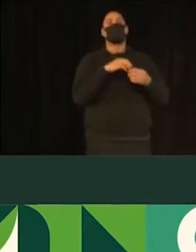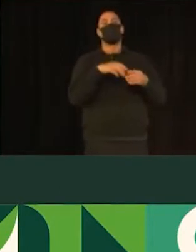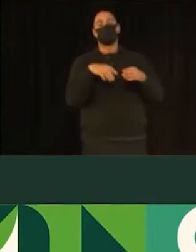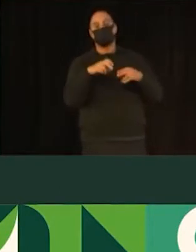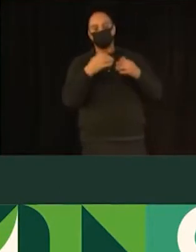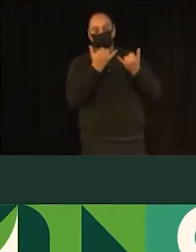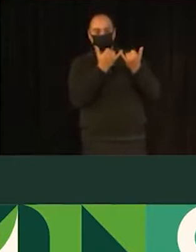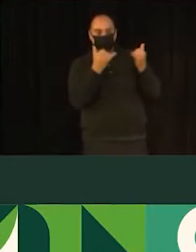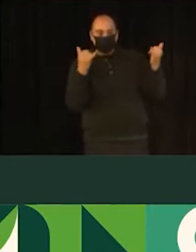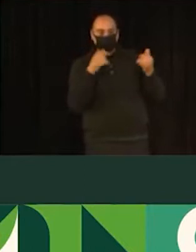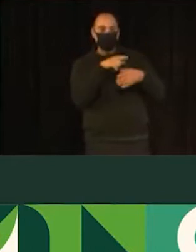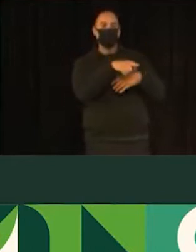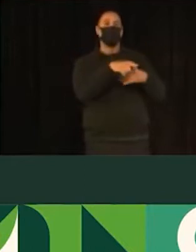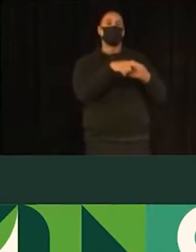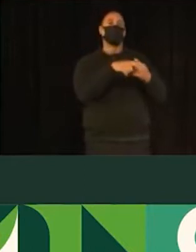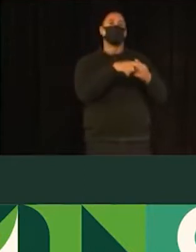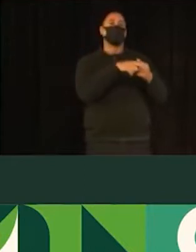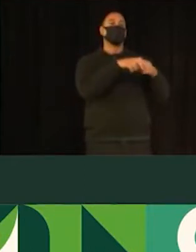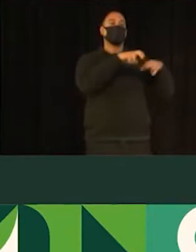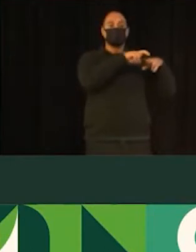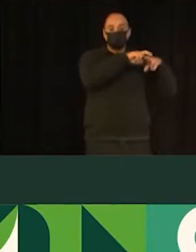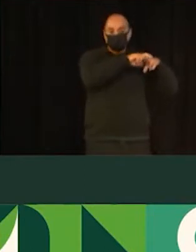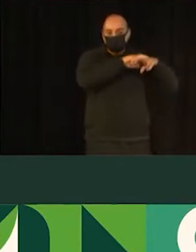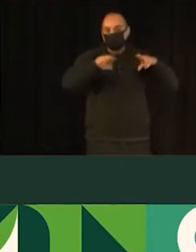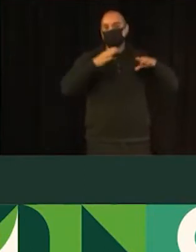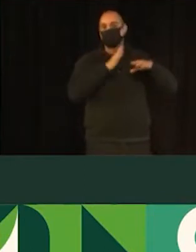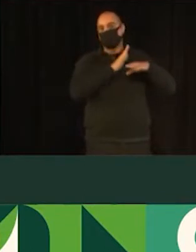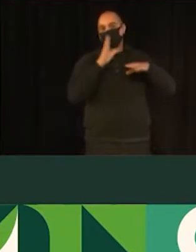aleta, movimentando o veículo, então, sobre o trilho.